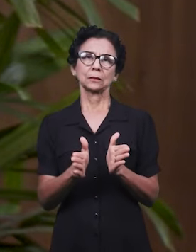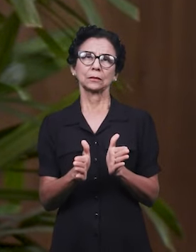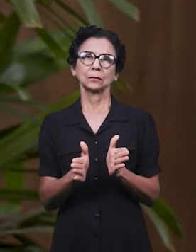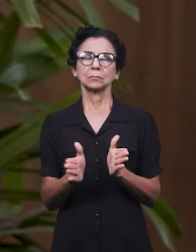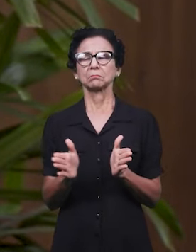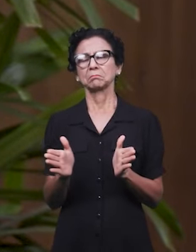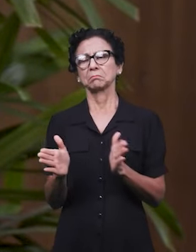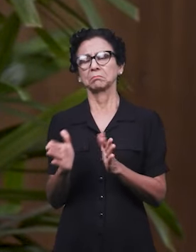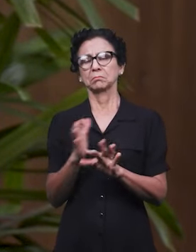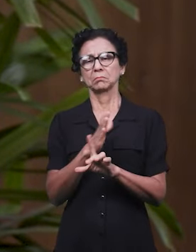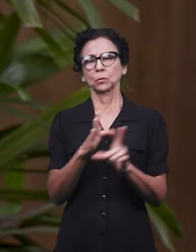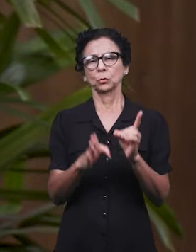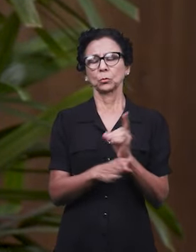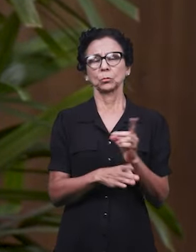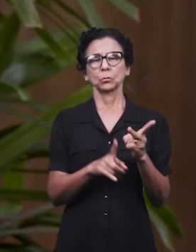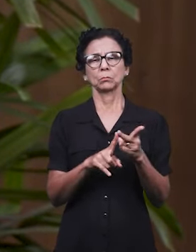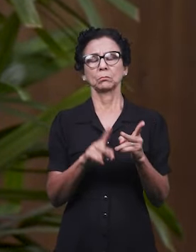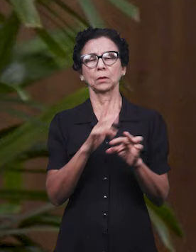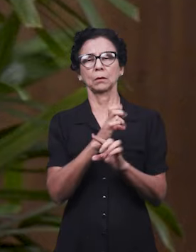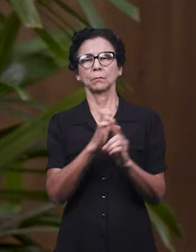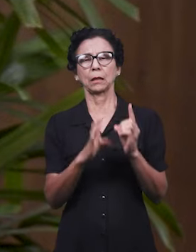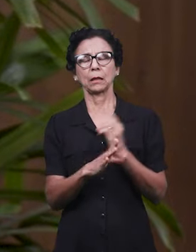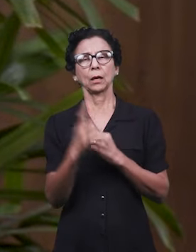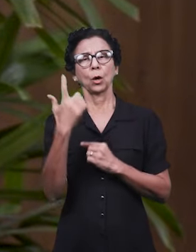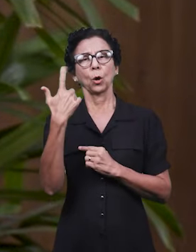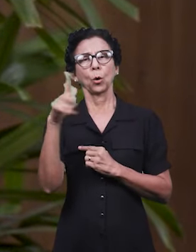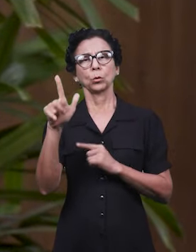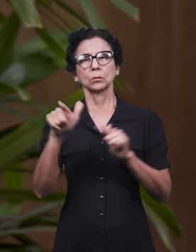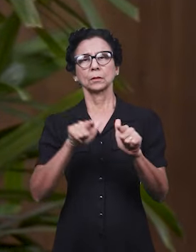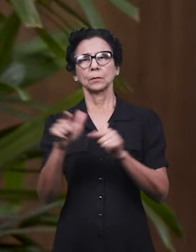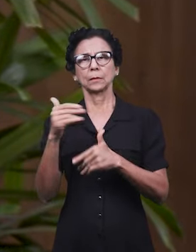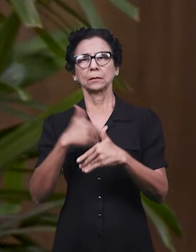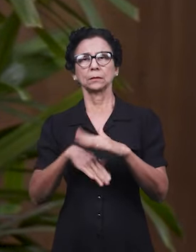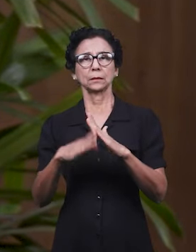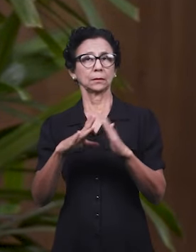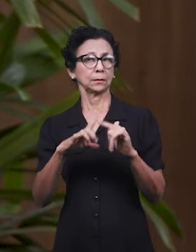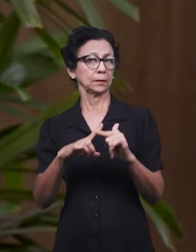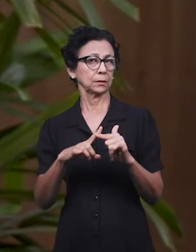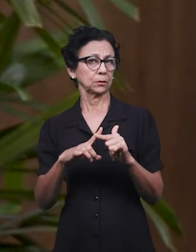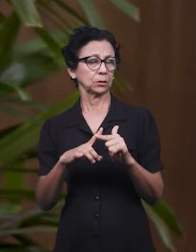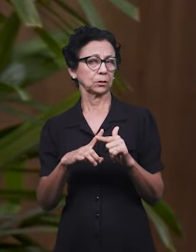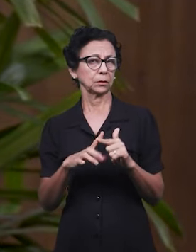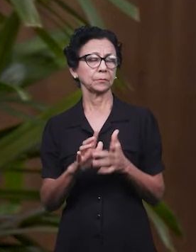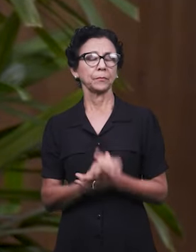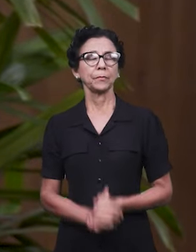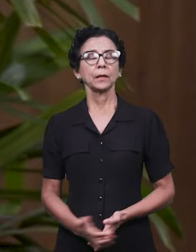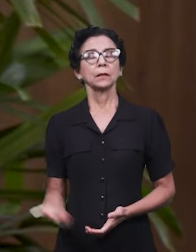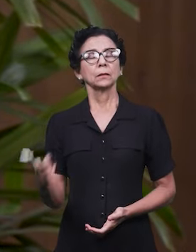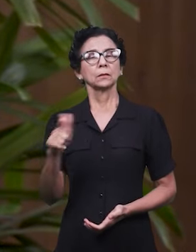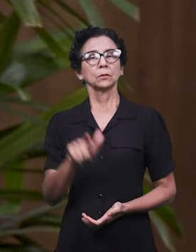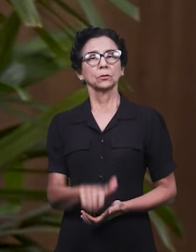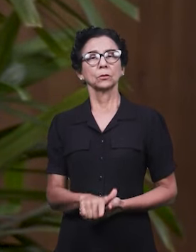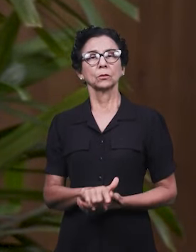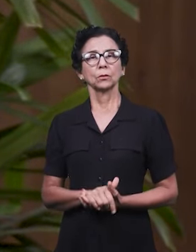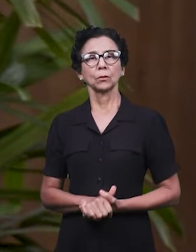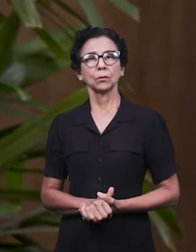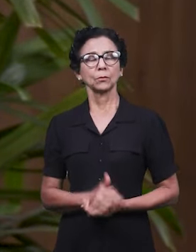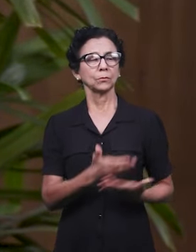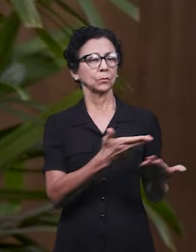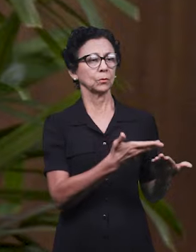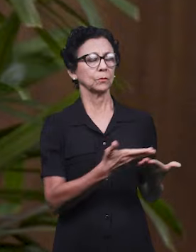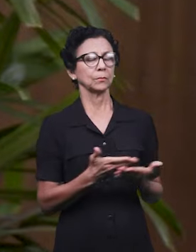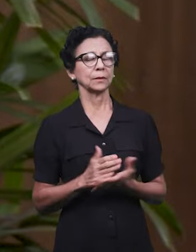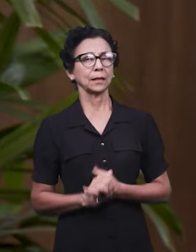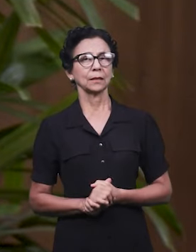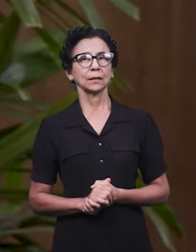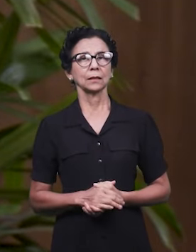os cultos, EBDs e outras atividades em nossas igrejas. Estamos mais uma vez com a nossa irmã Janaína